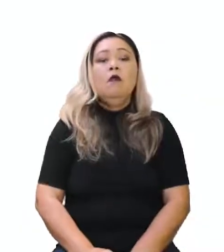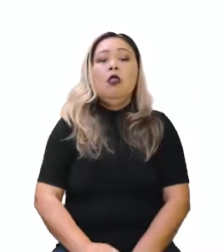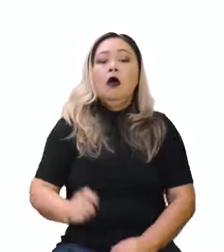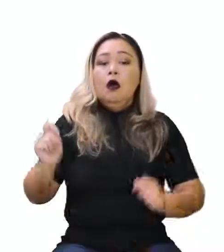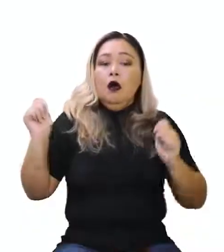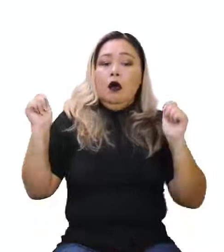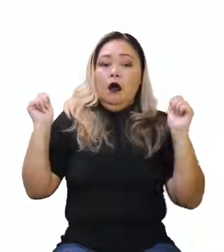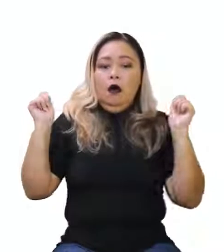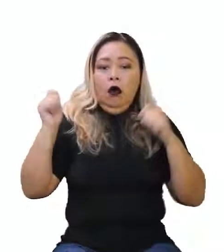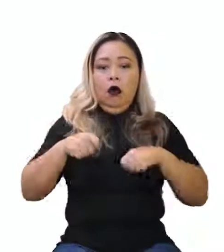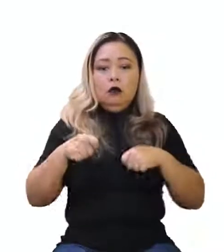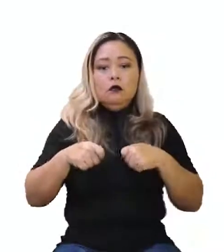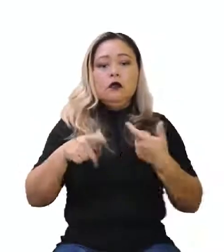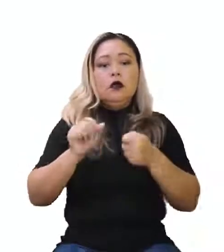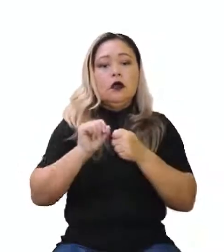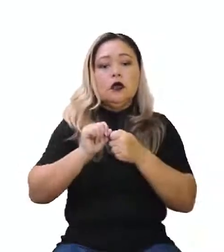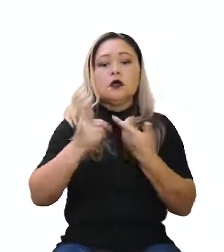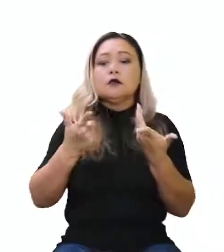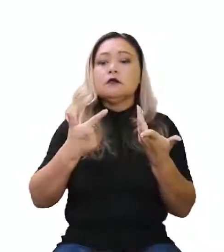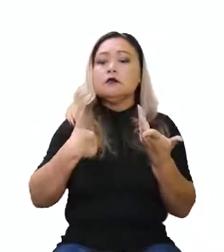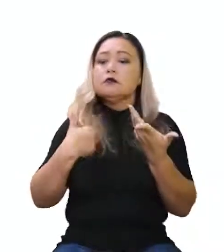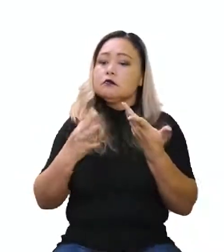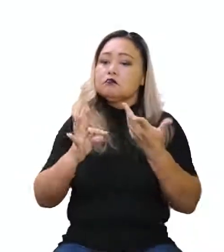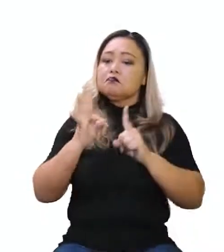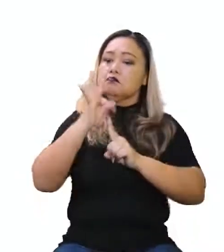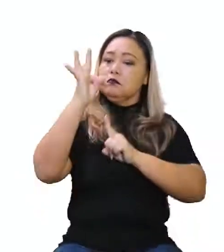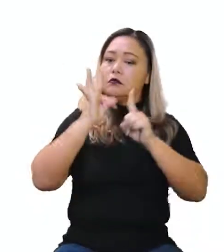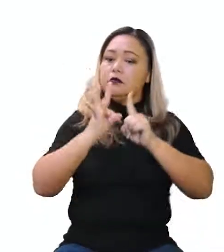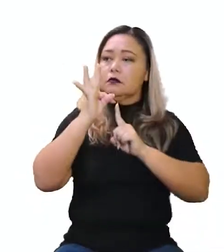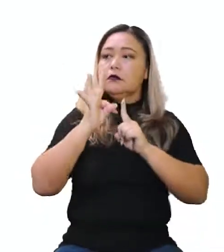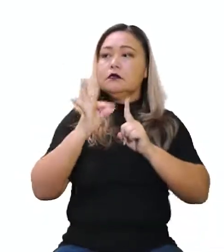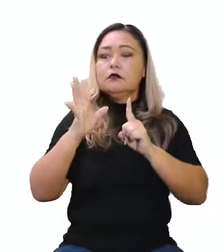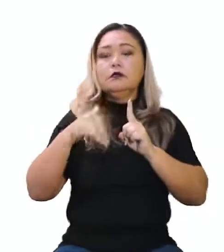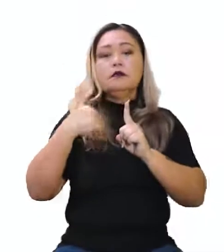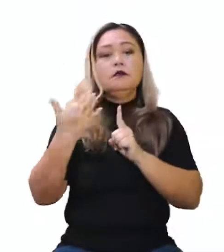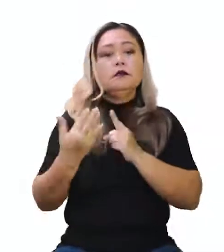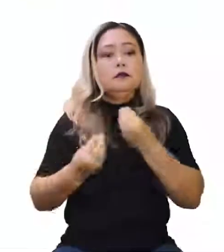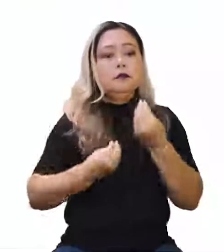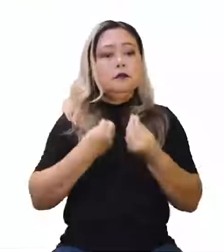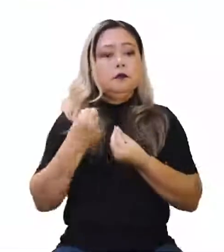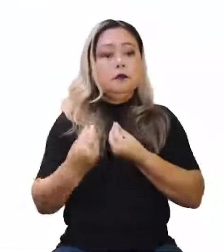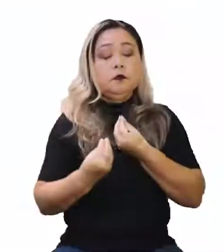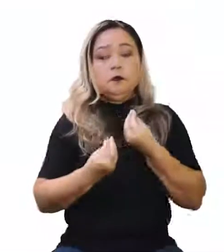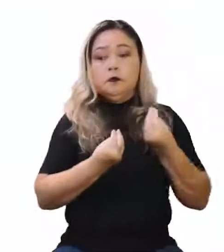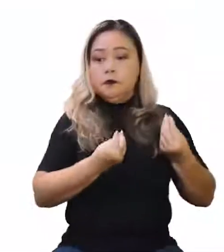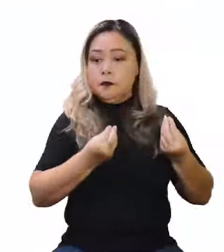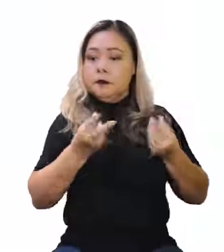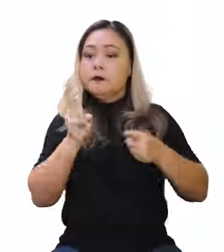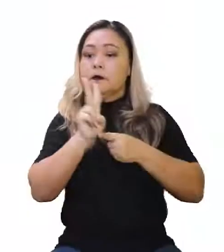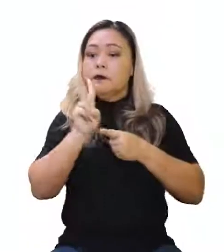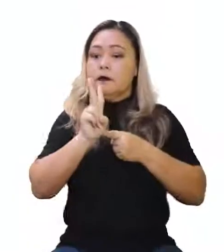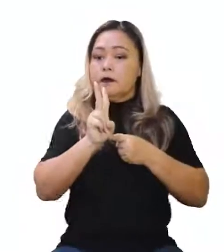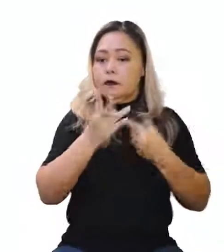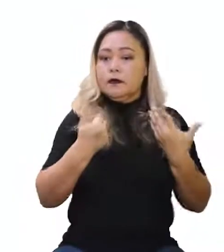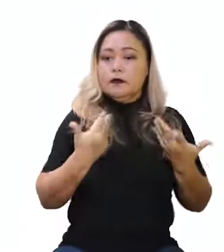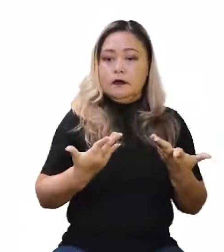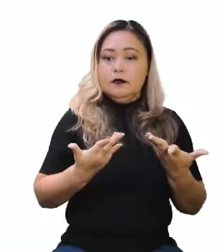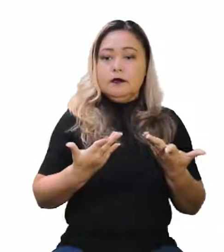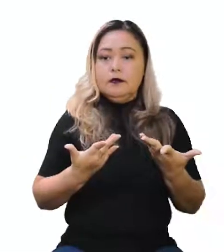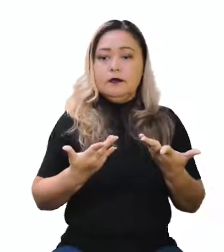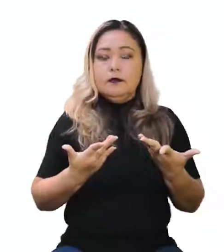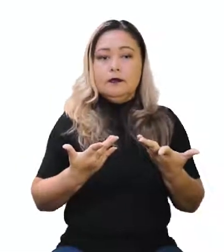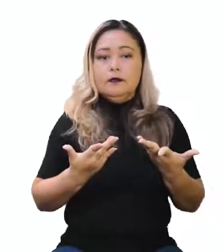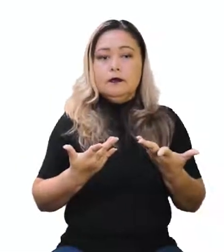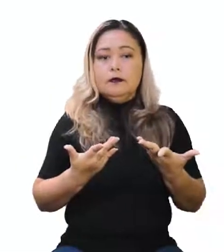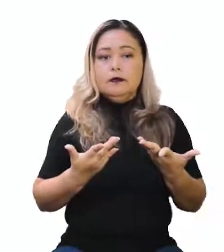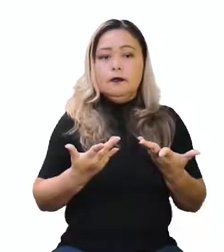São capazes de viver em áreas pobres em temperaturas extremas. Então, como é que seria o processo de manejo de produção? Aí que